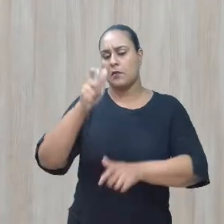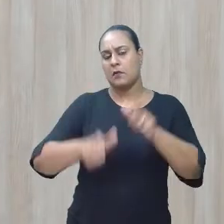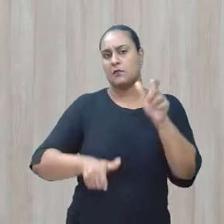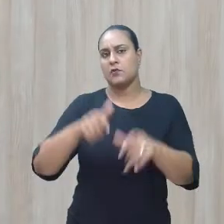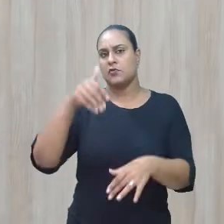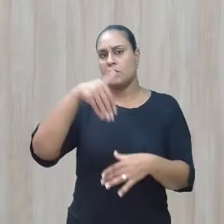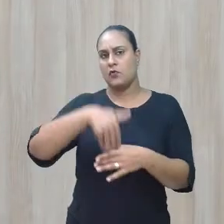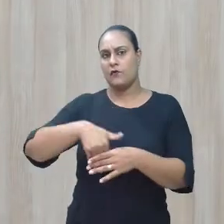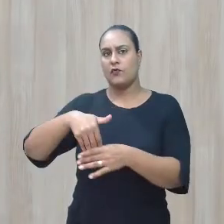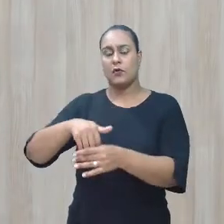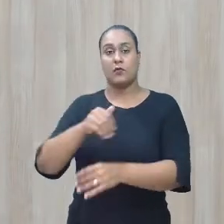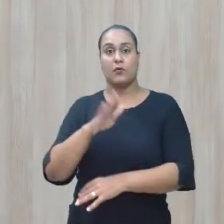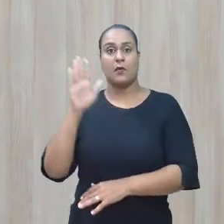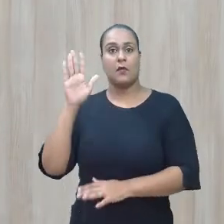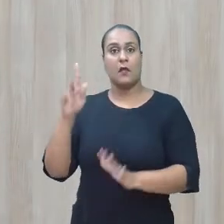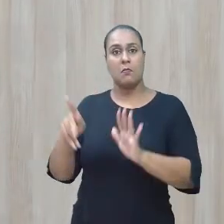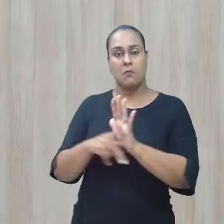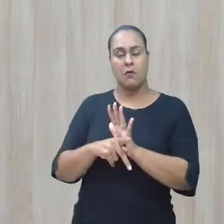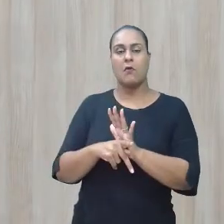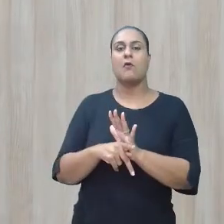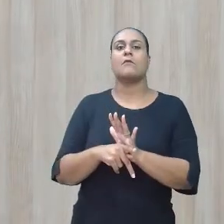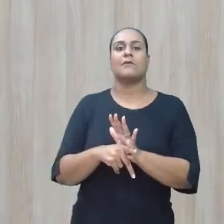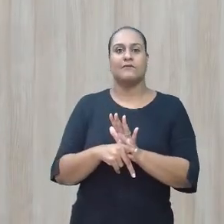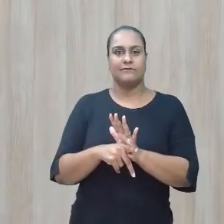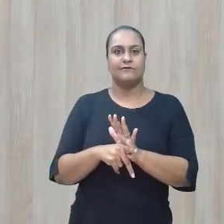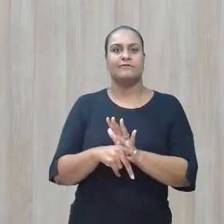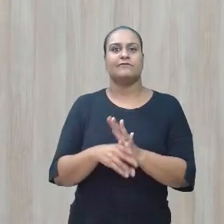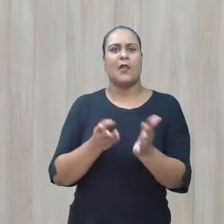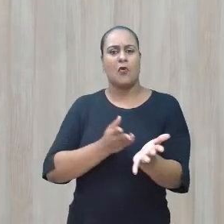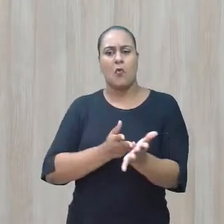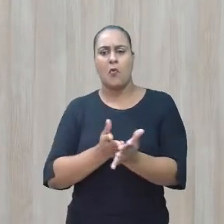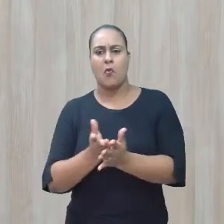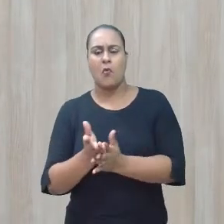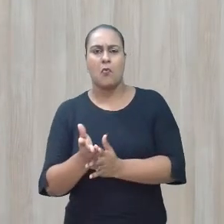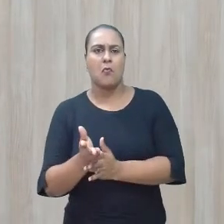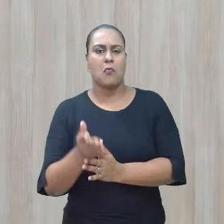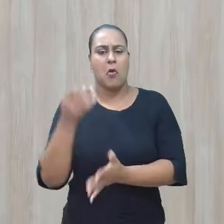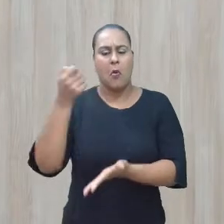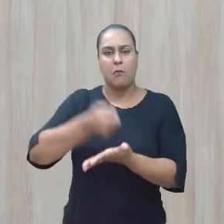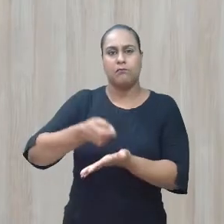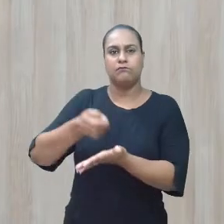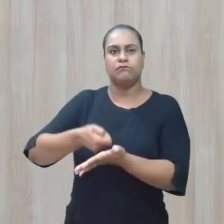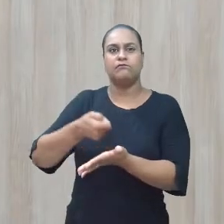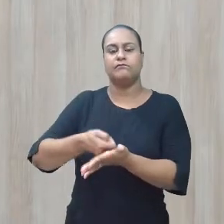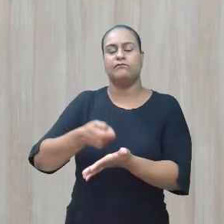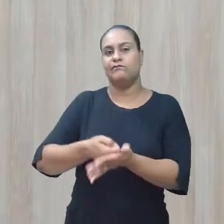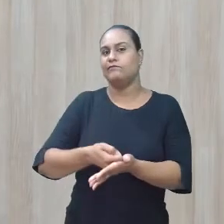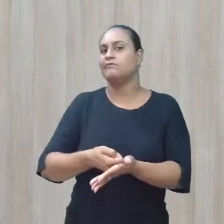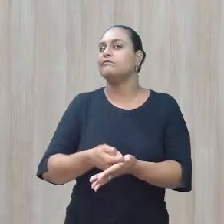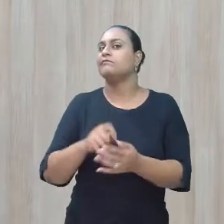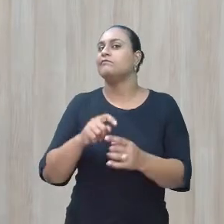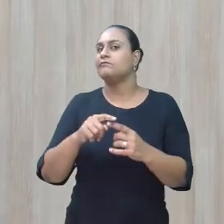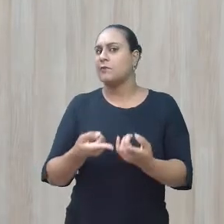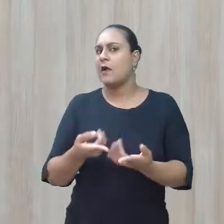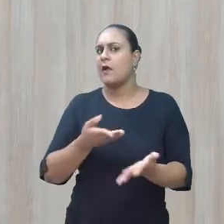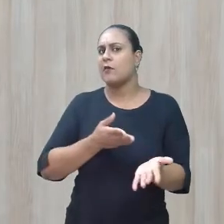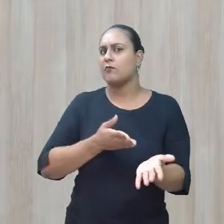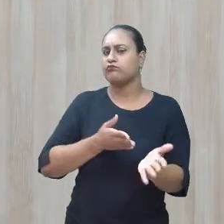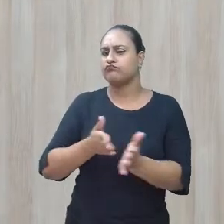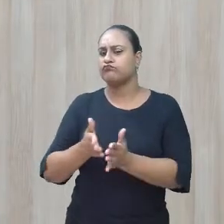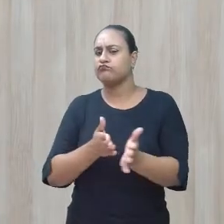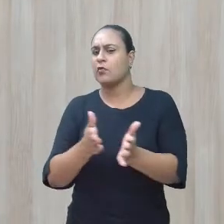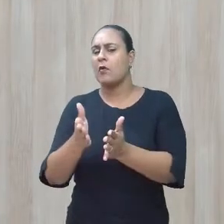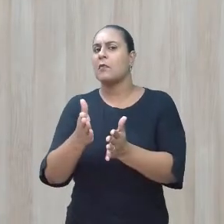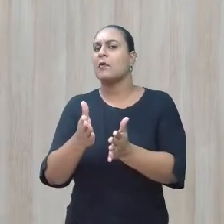quem eles queriam, dando os rumos do país, que não eram os rumos que interessavam ao povo de modo geral, né? Mas eram os rumos que interessavam a